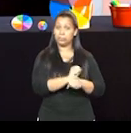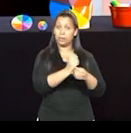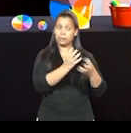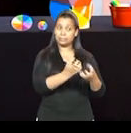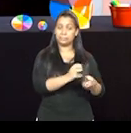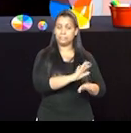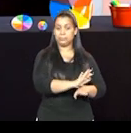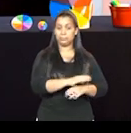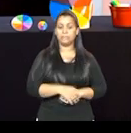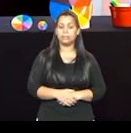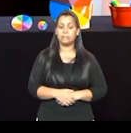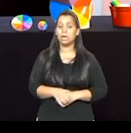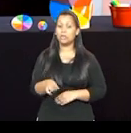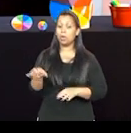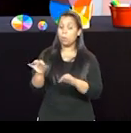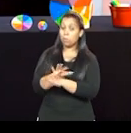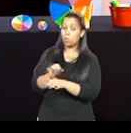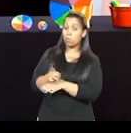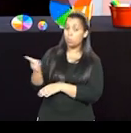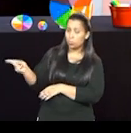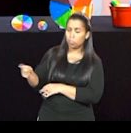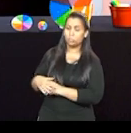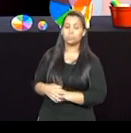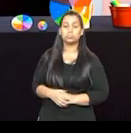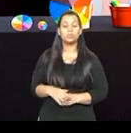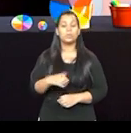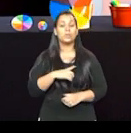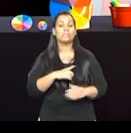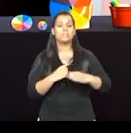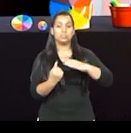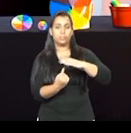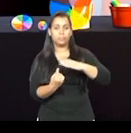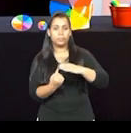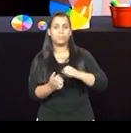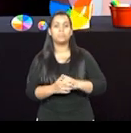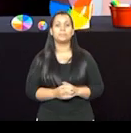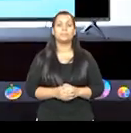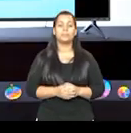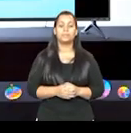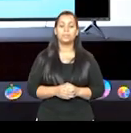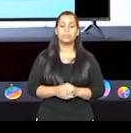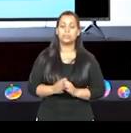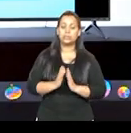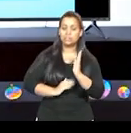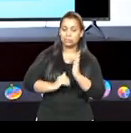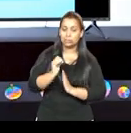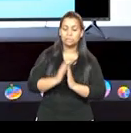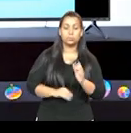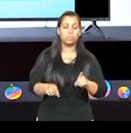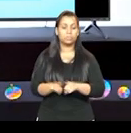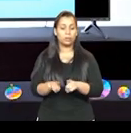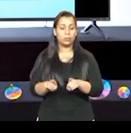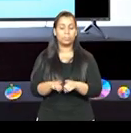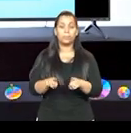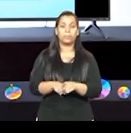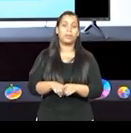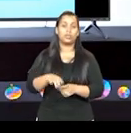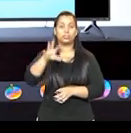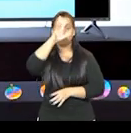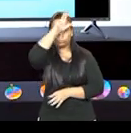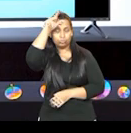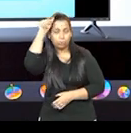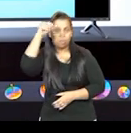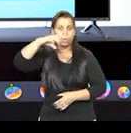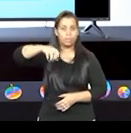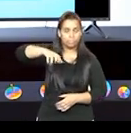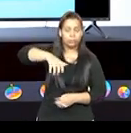tenho vários modelos prontos. Fiz com tampinha de requeijão, com tampinha PET de